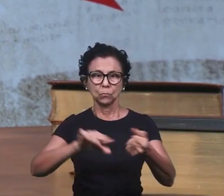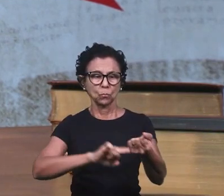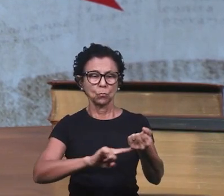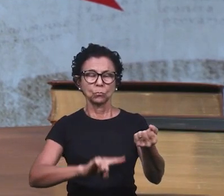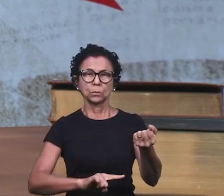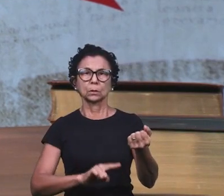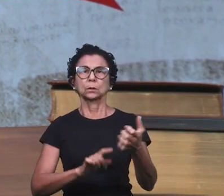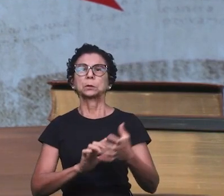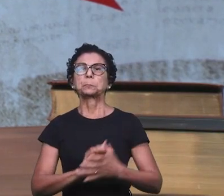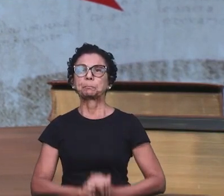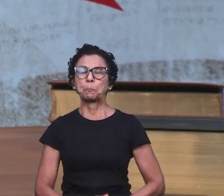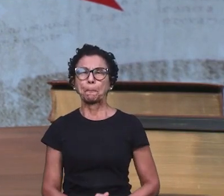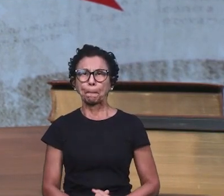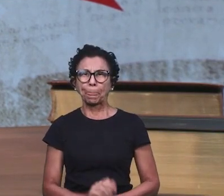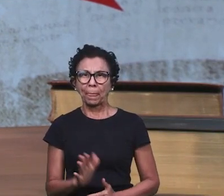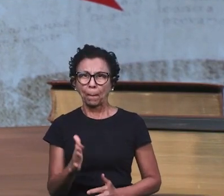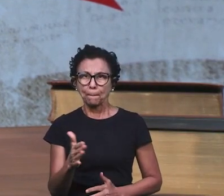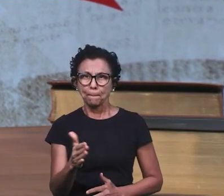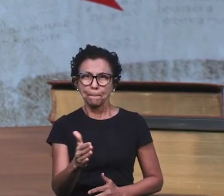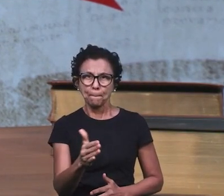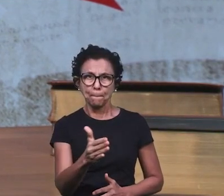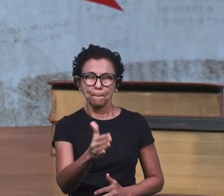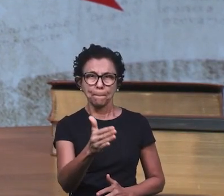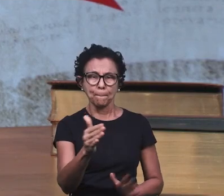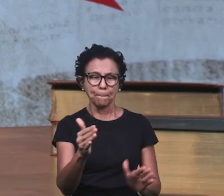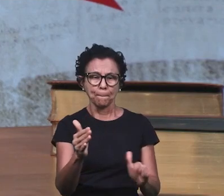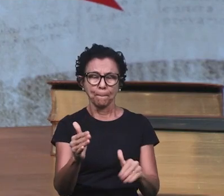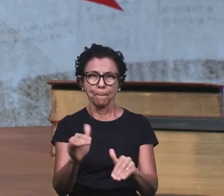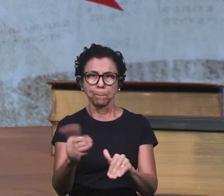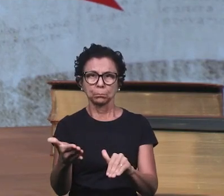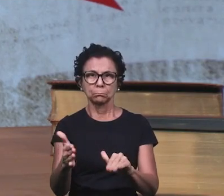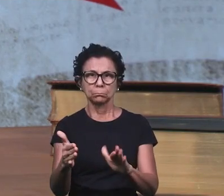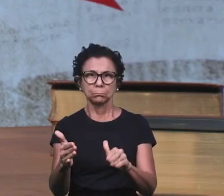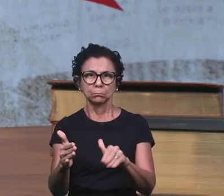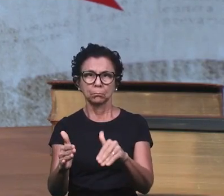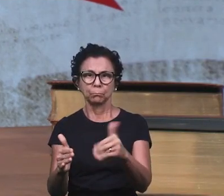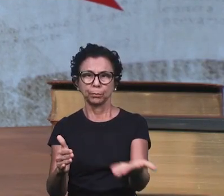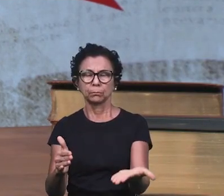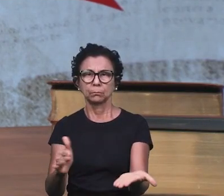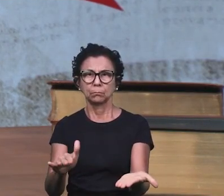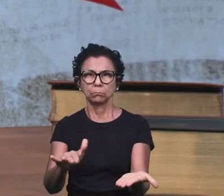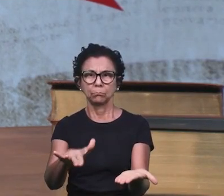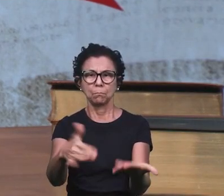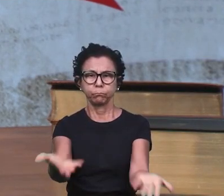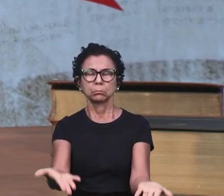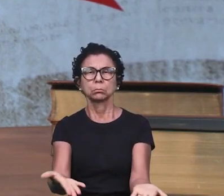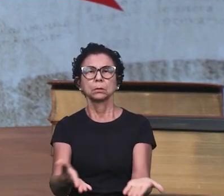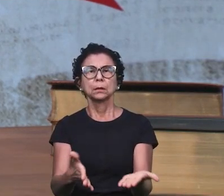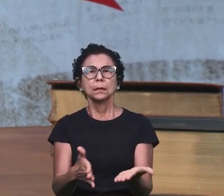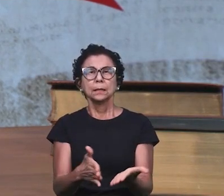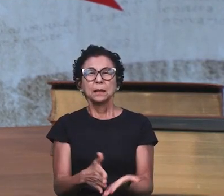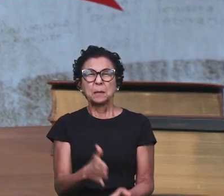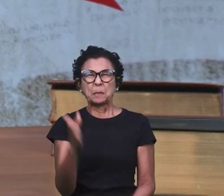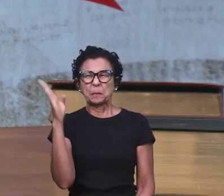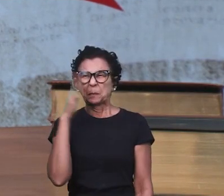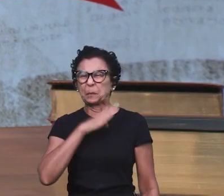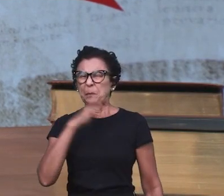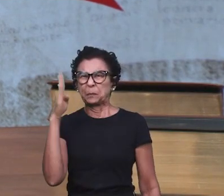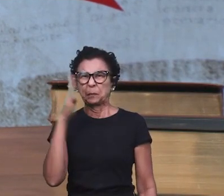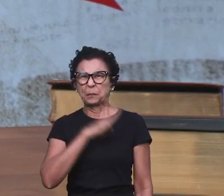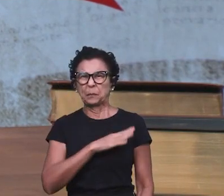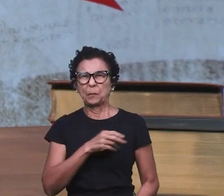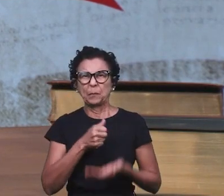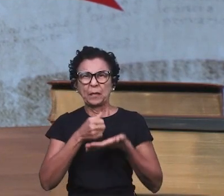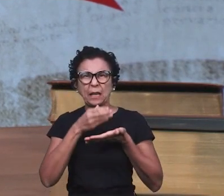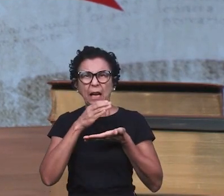sangue. E os peixes que estavam no rio morreram, e o rio fedeu, e os egípcios não podiam beber a